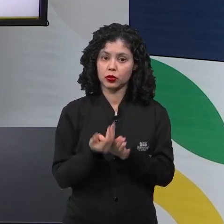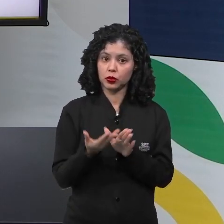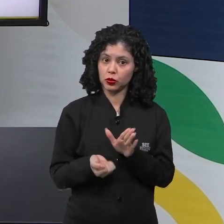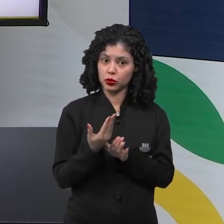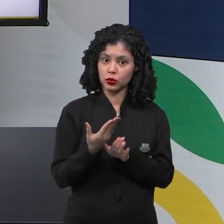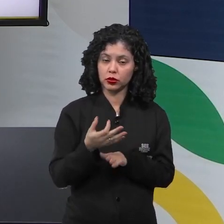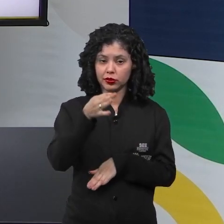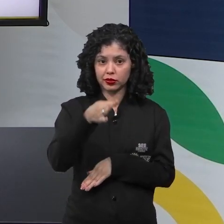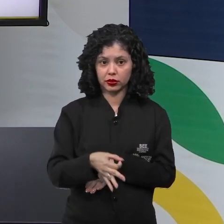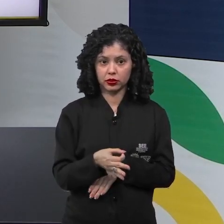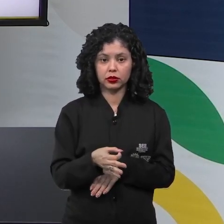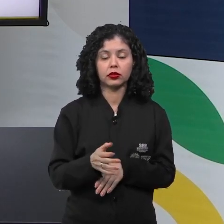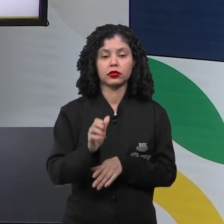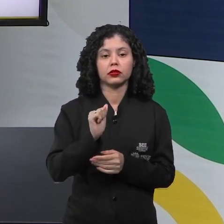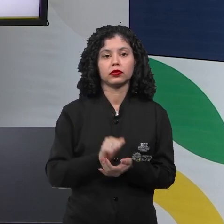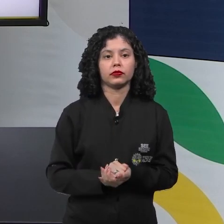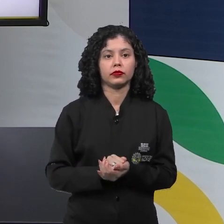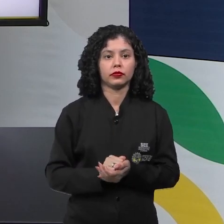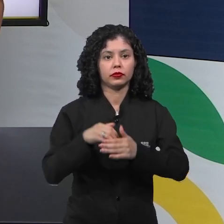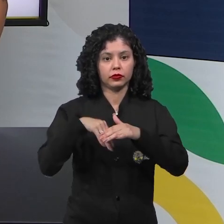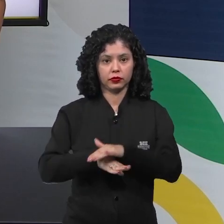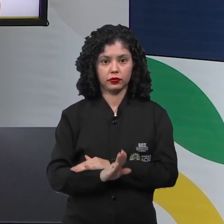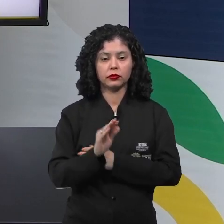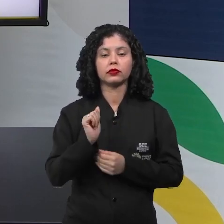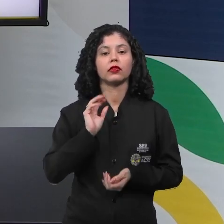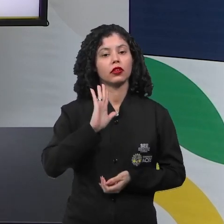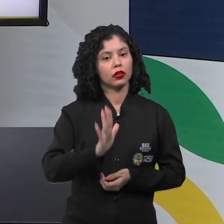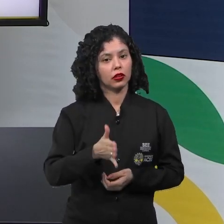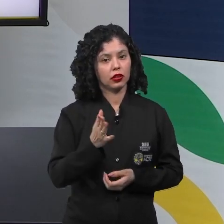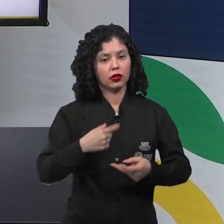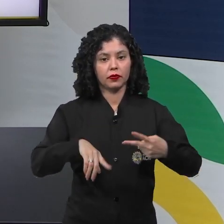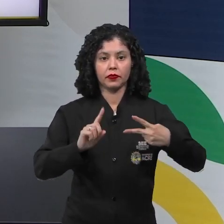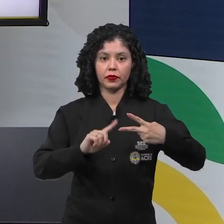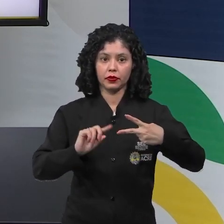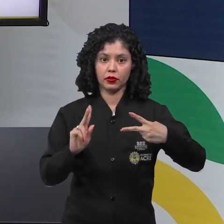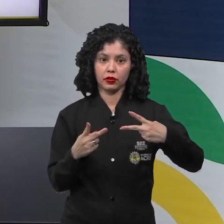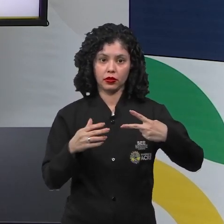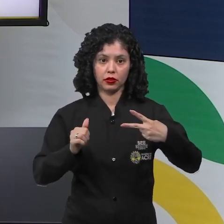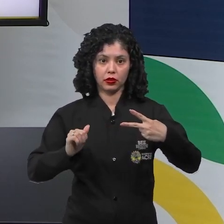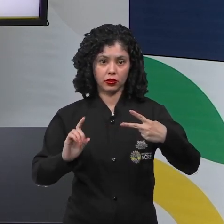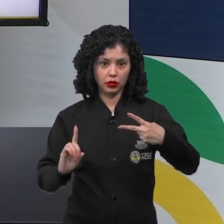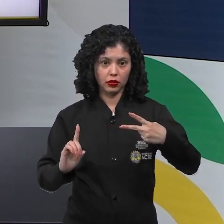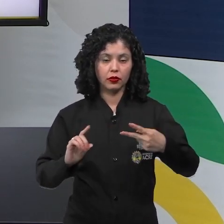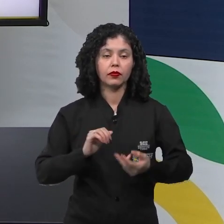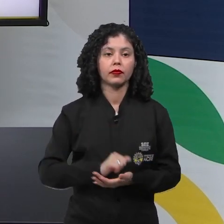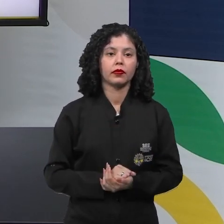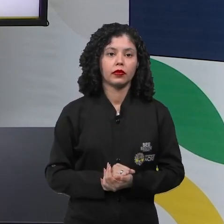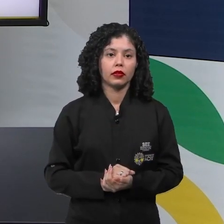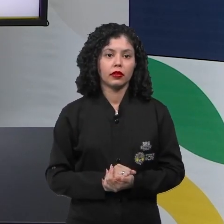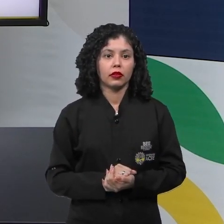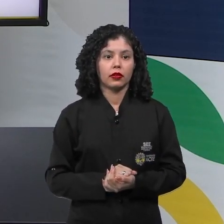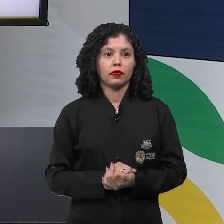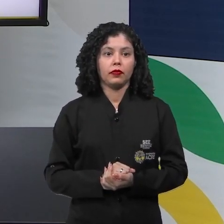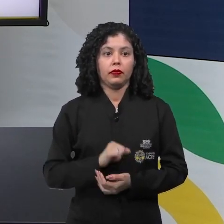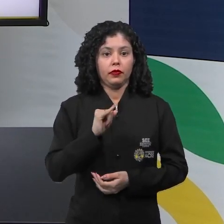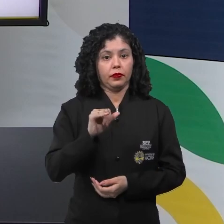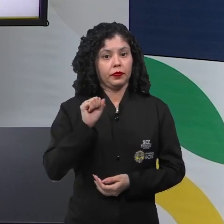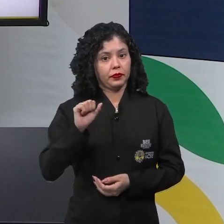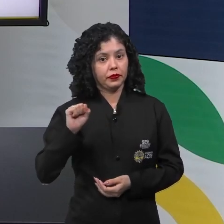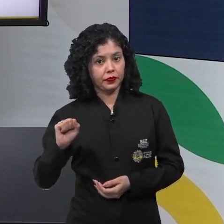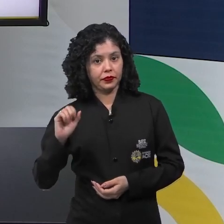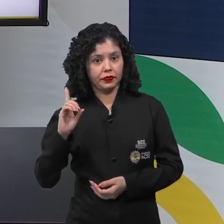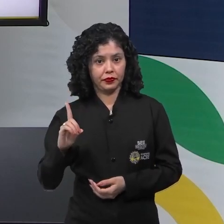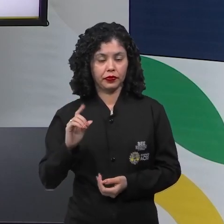gerenciar certos arquivos. Já na memória, nos HD, hard disk e SSDs,